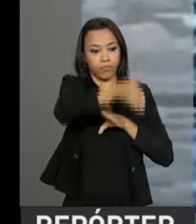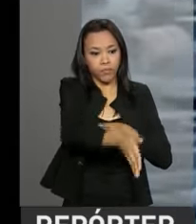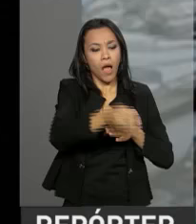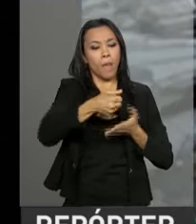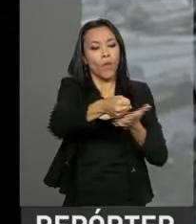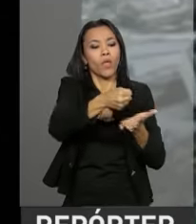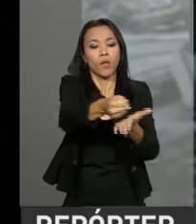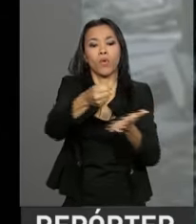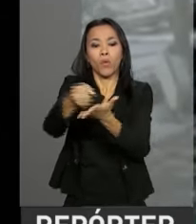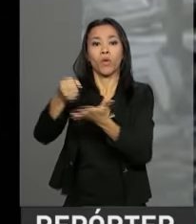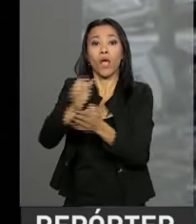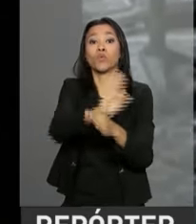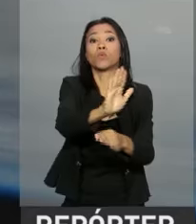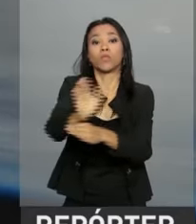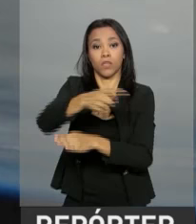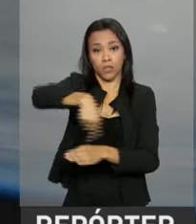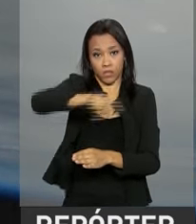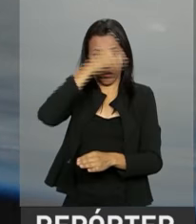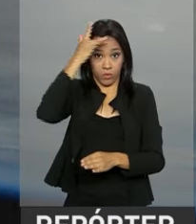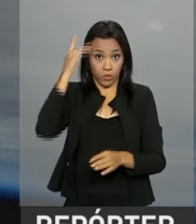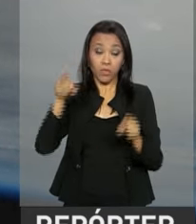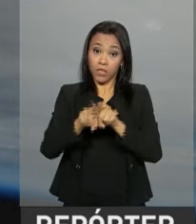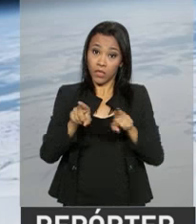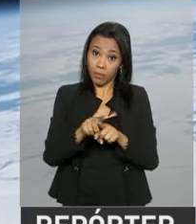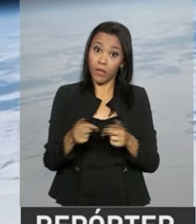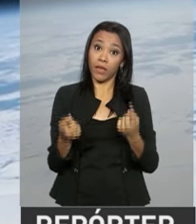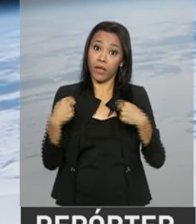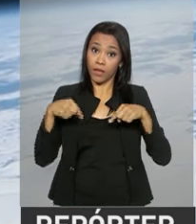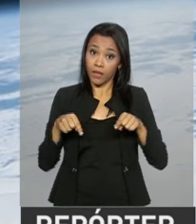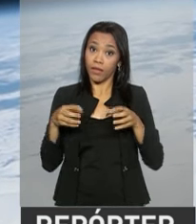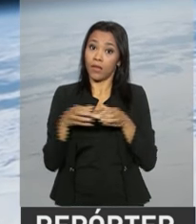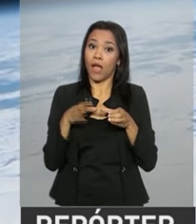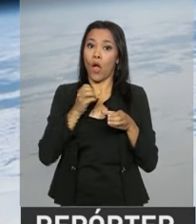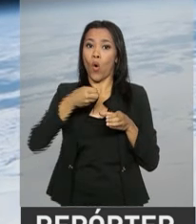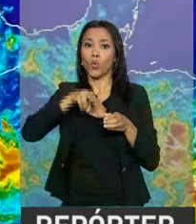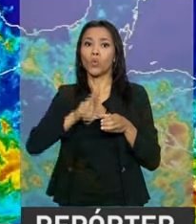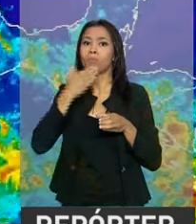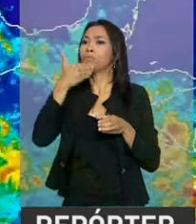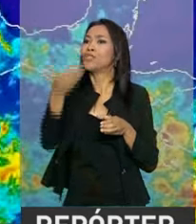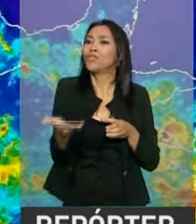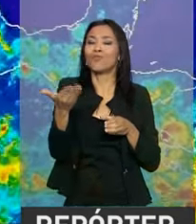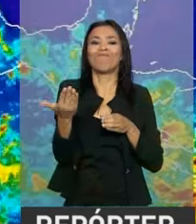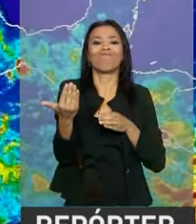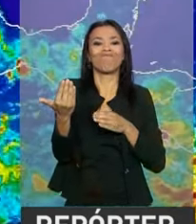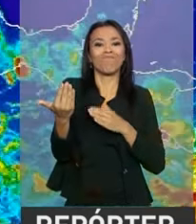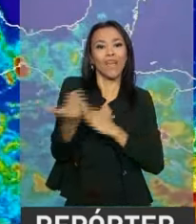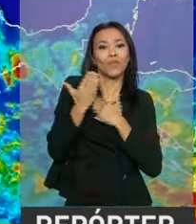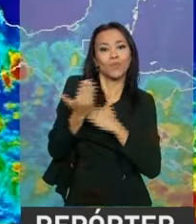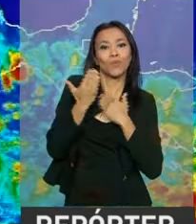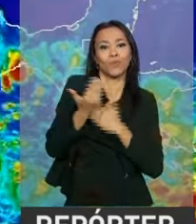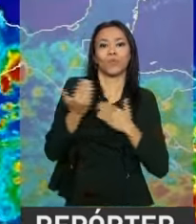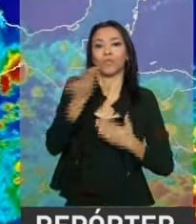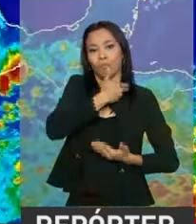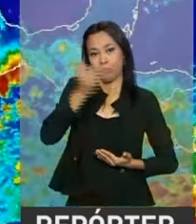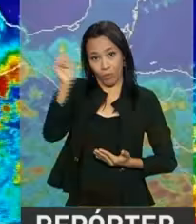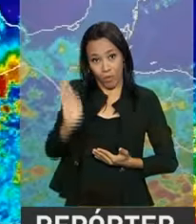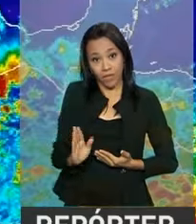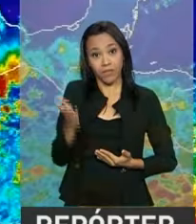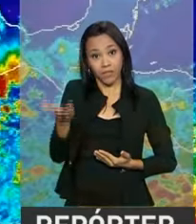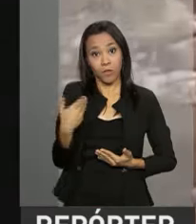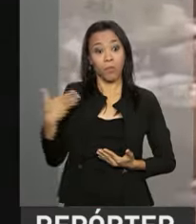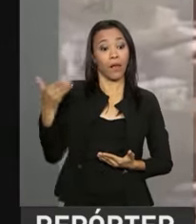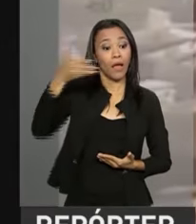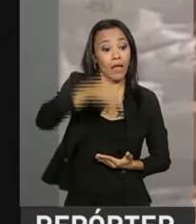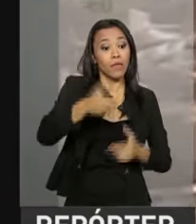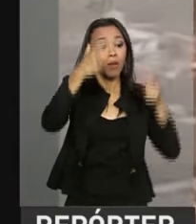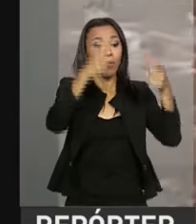à população que foi atingida e a Organização das Nações Unidas pediu reforço e o apoio das tropas brasileiras para as áreas